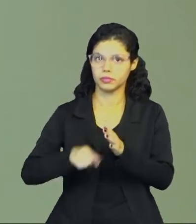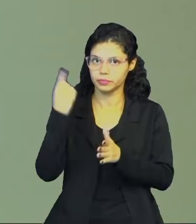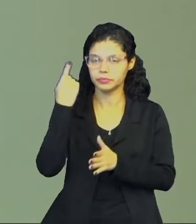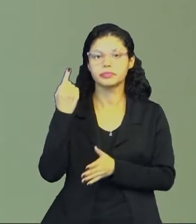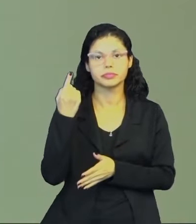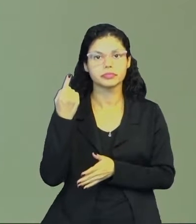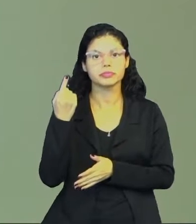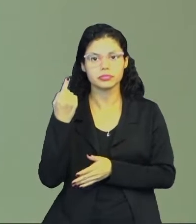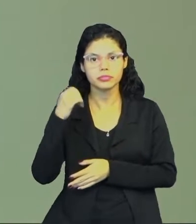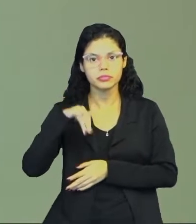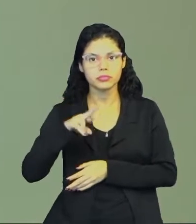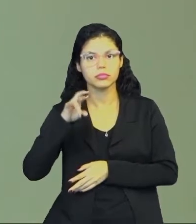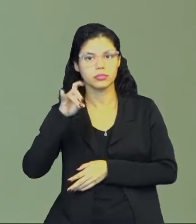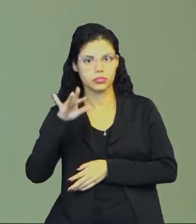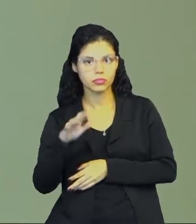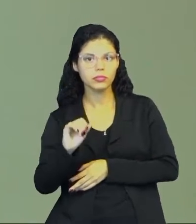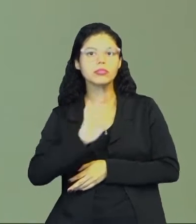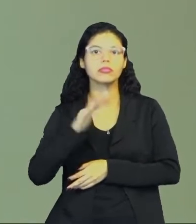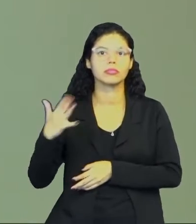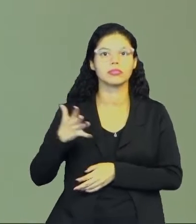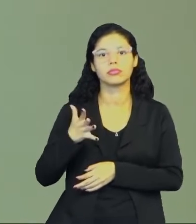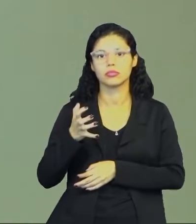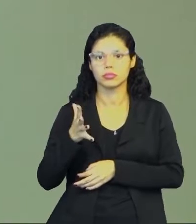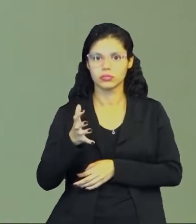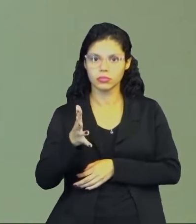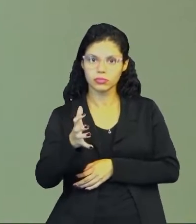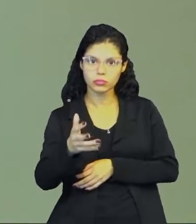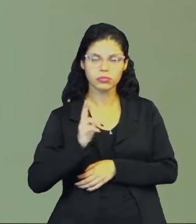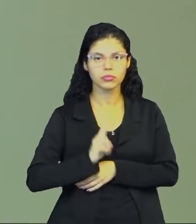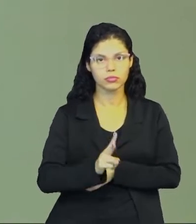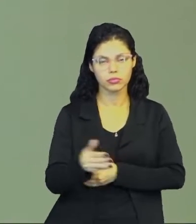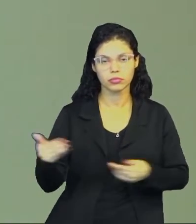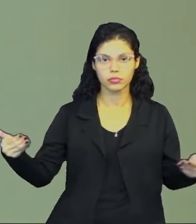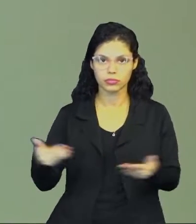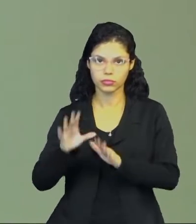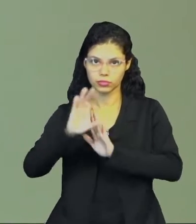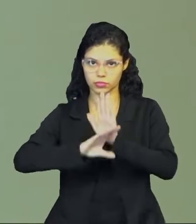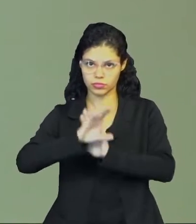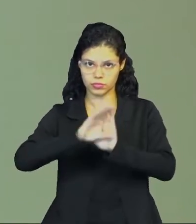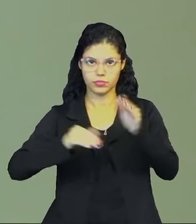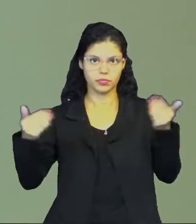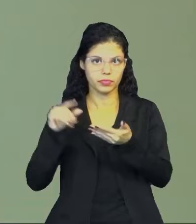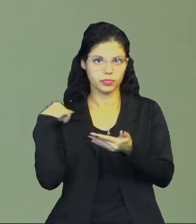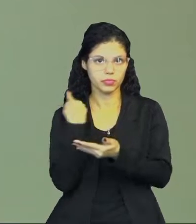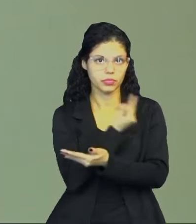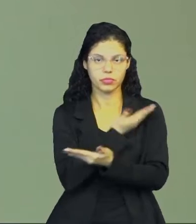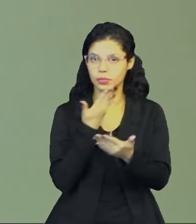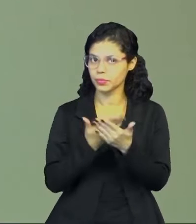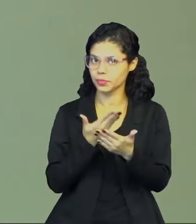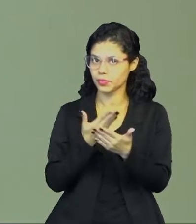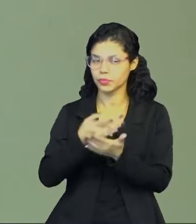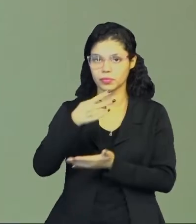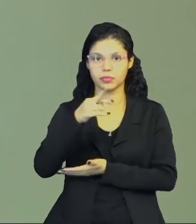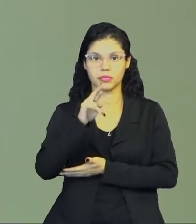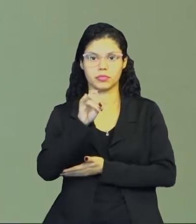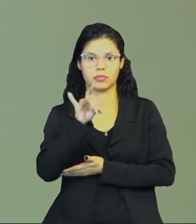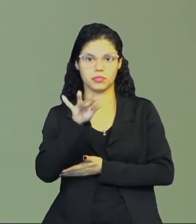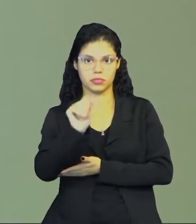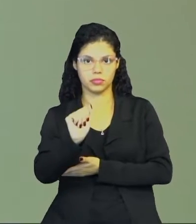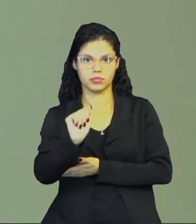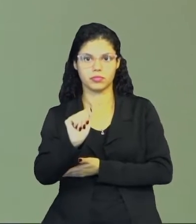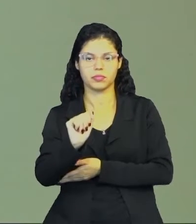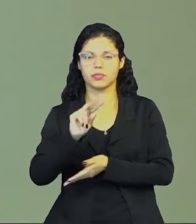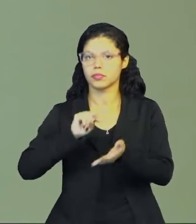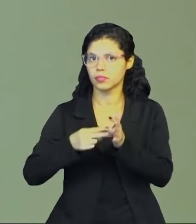que é o reino Monera, quando se trata de bactérias. Dando continuidade ao nosso conteúdo, hoje nós vamos estudar o reino protista,